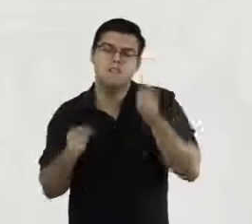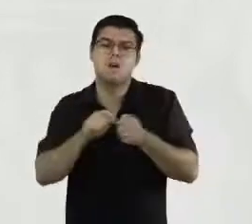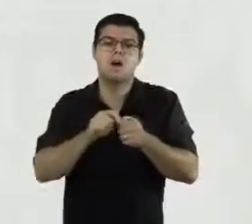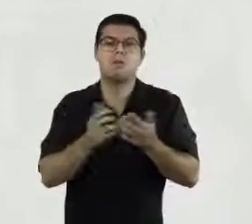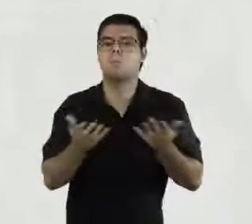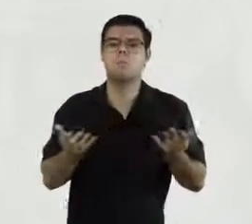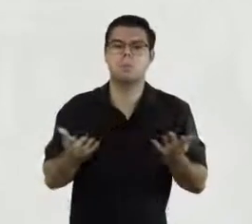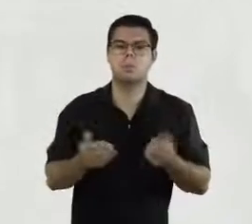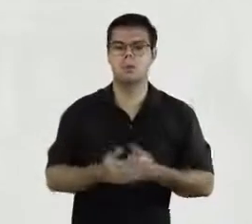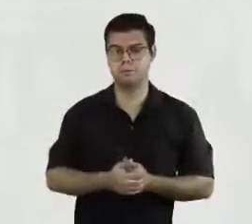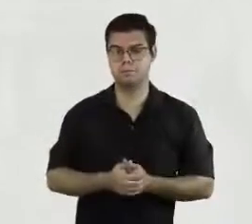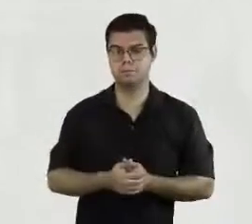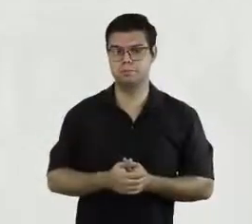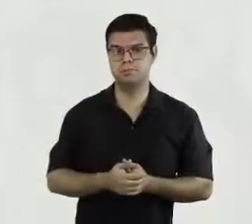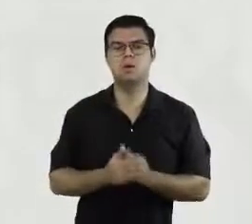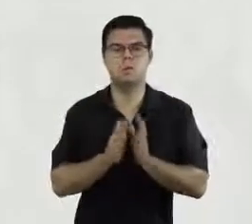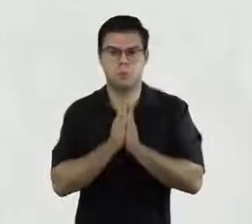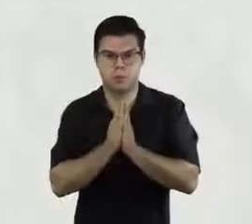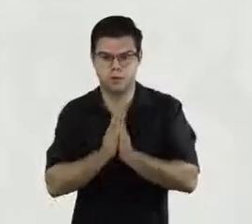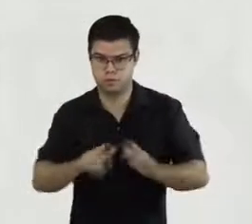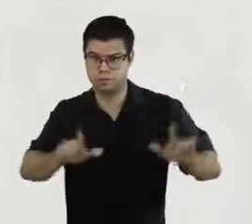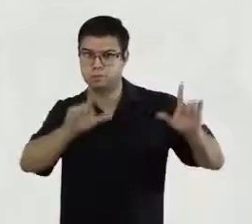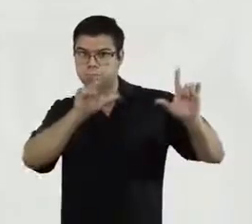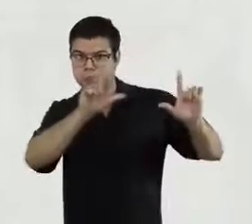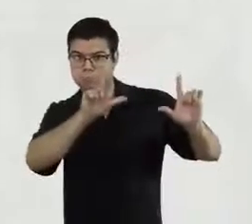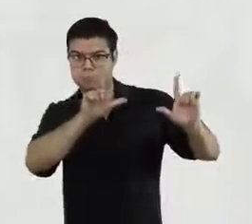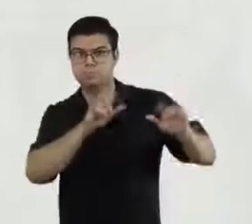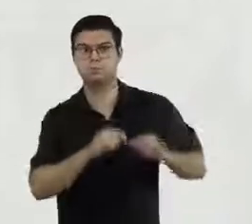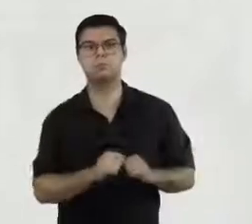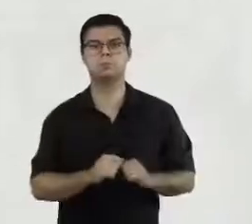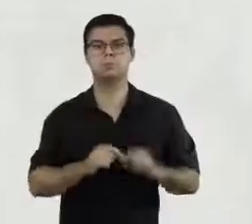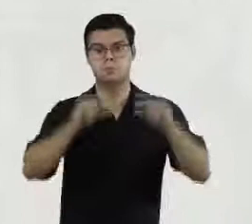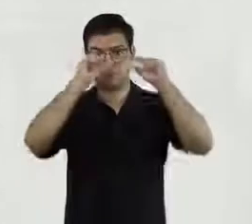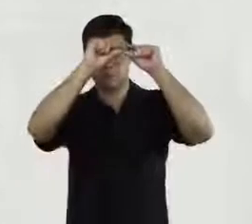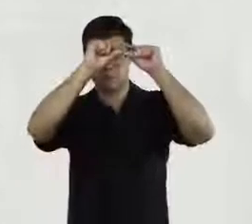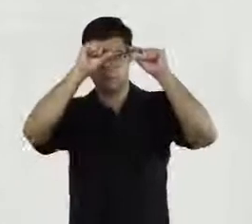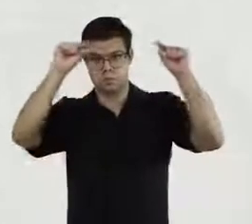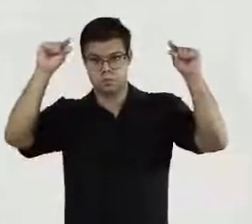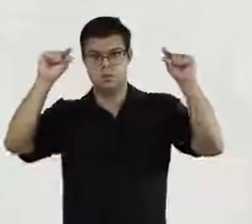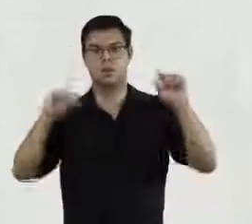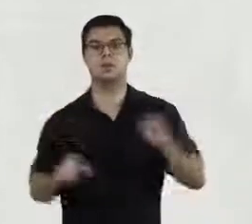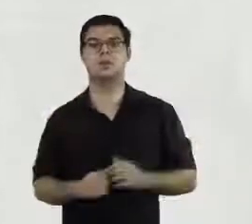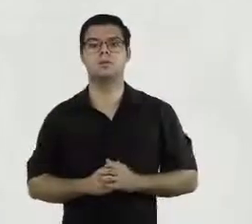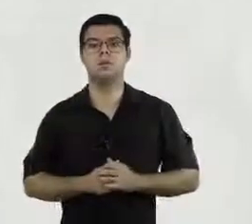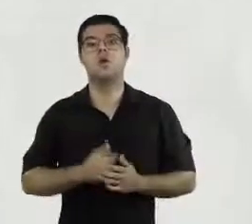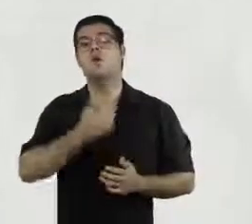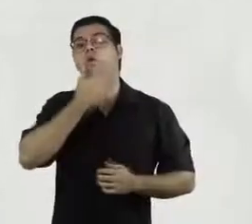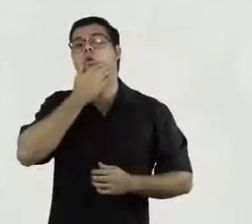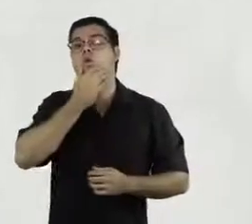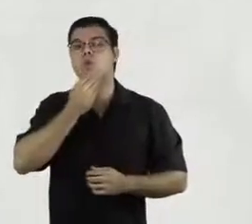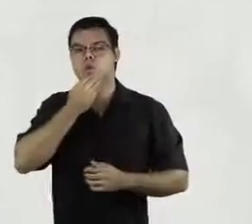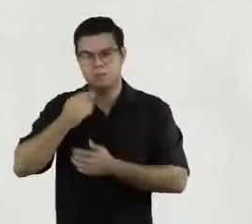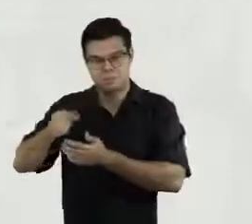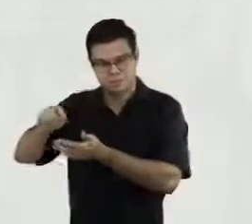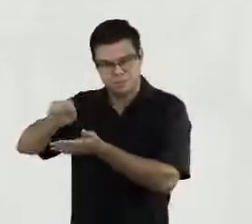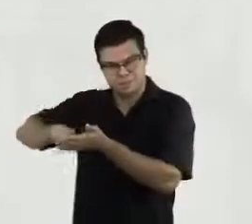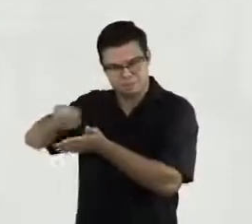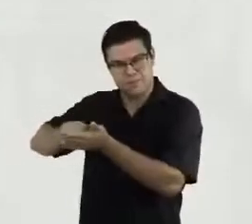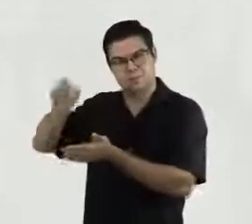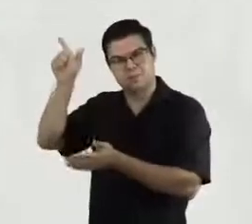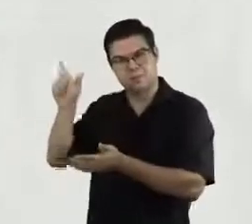Podem, por gentileza, manter no slide esfera quantitativa? Para Menezes Tello, essa